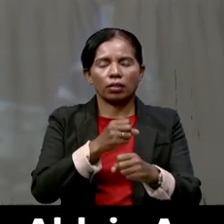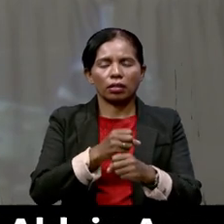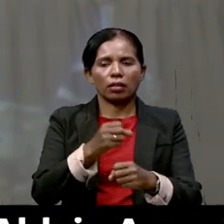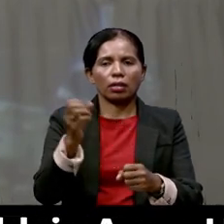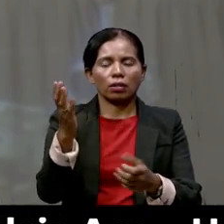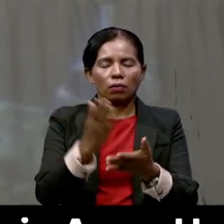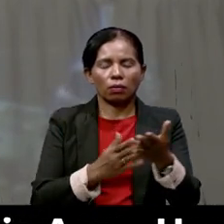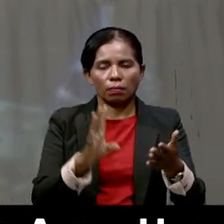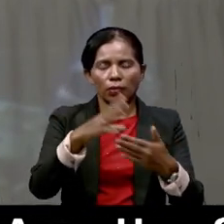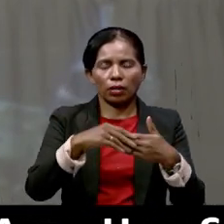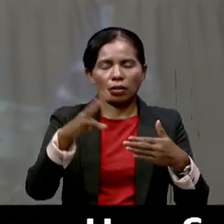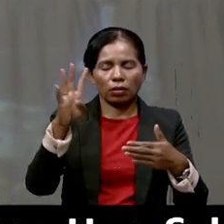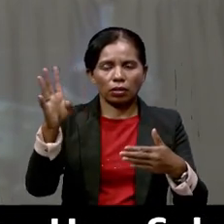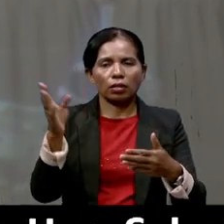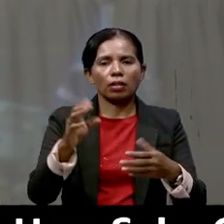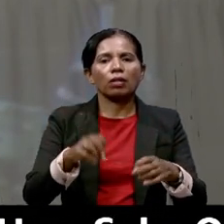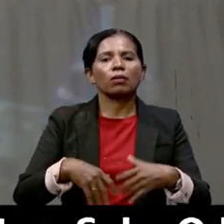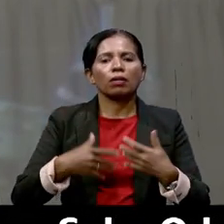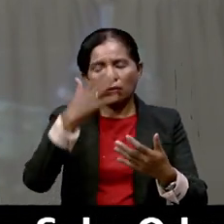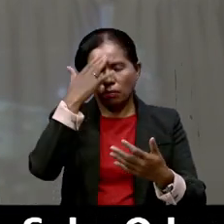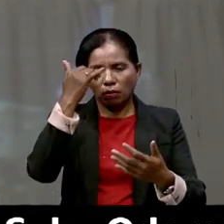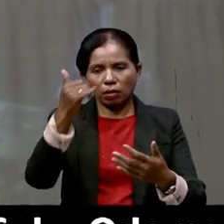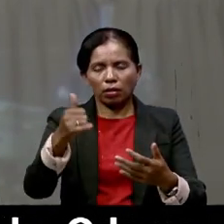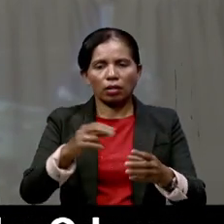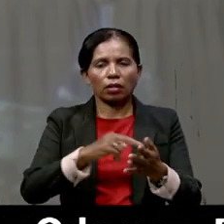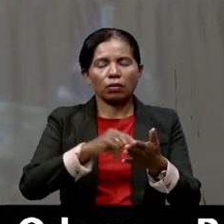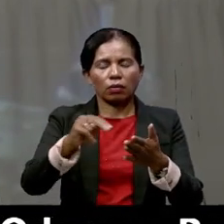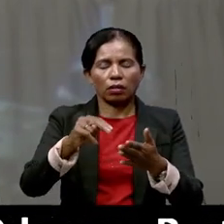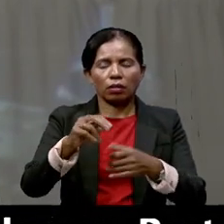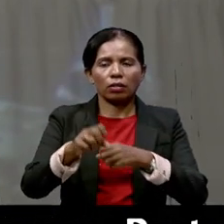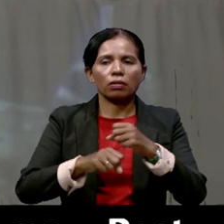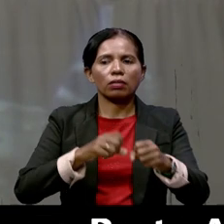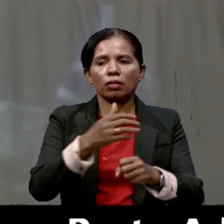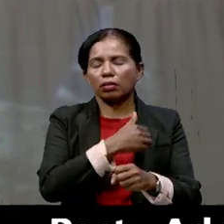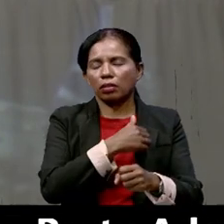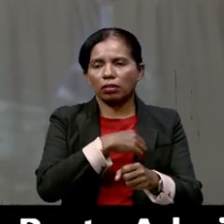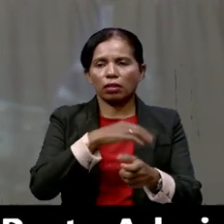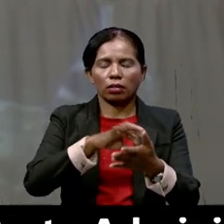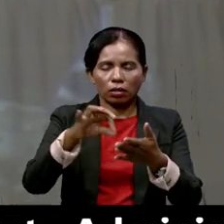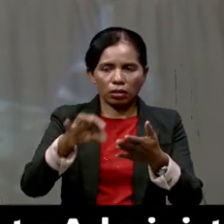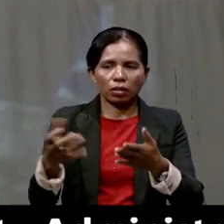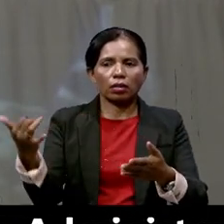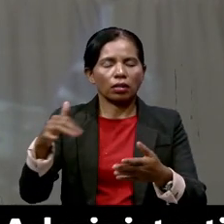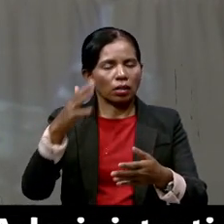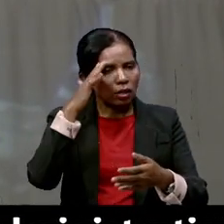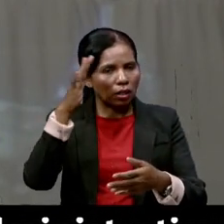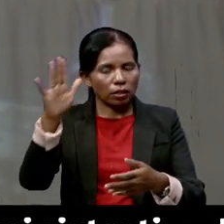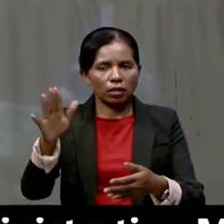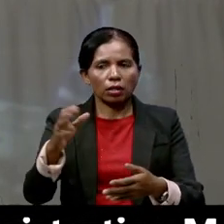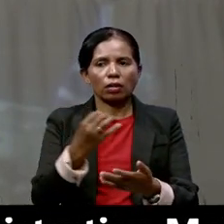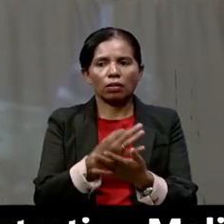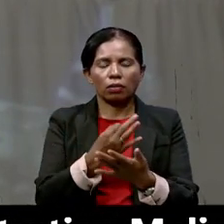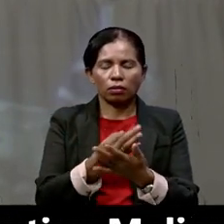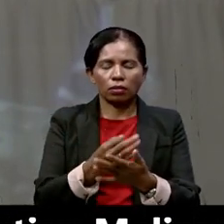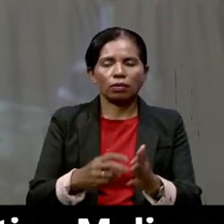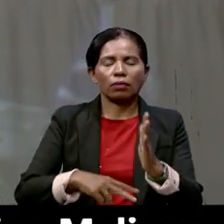be tamba sama to hin loron sira nia numero siguransa sosial sedau kregistu hodi nune sira lahatene total valor